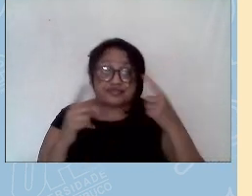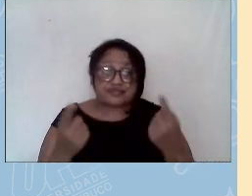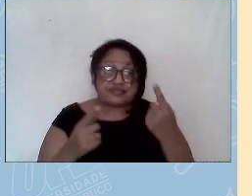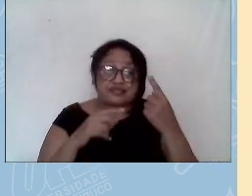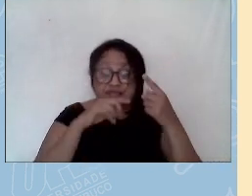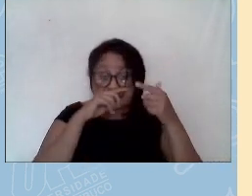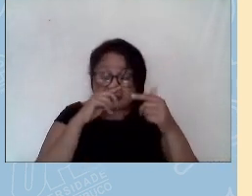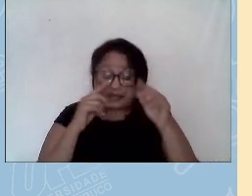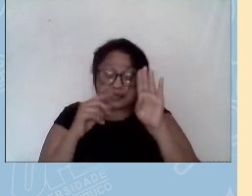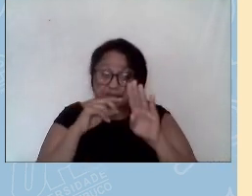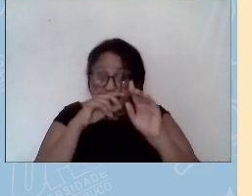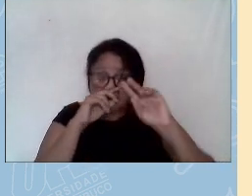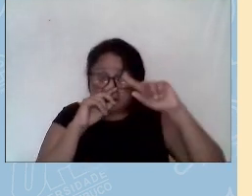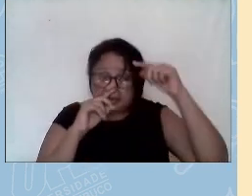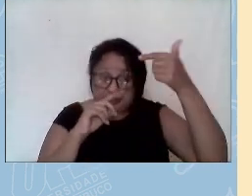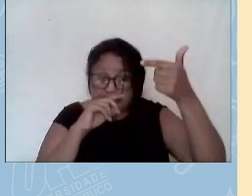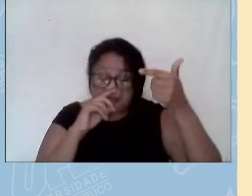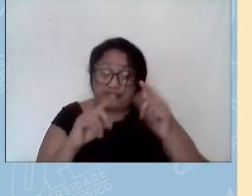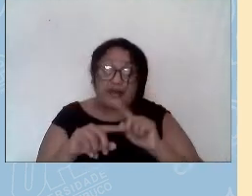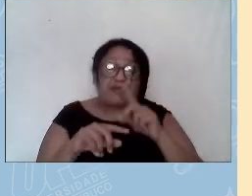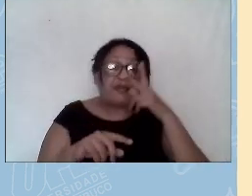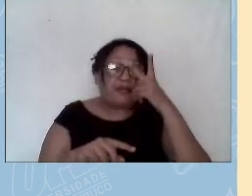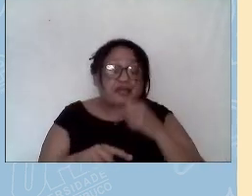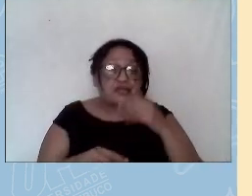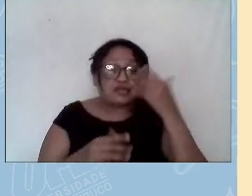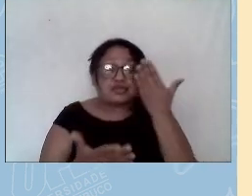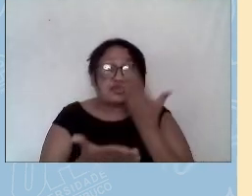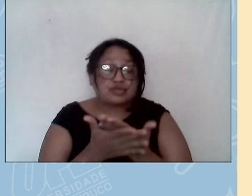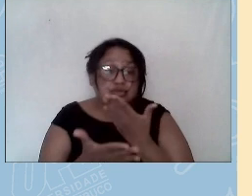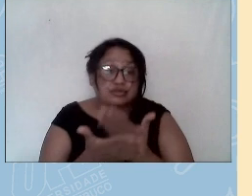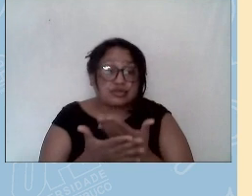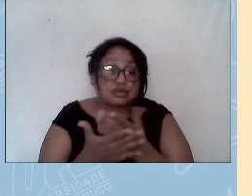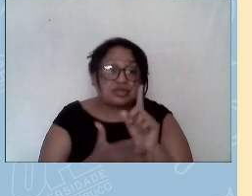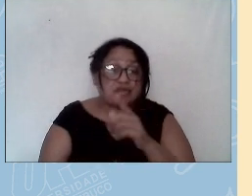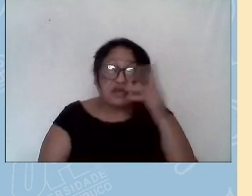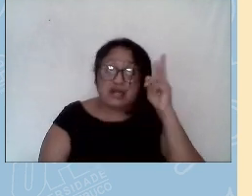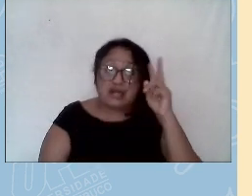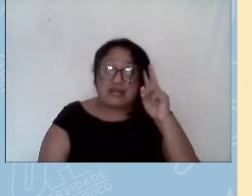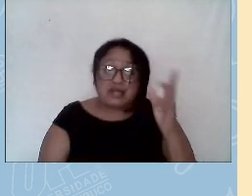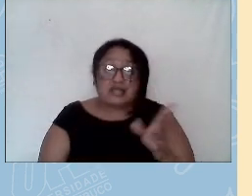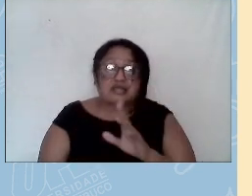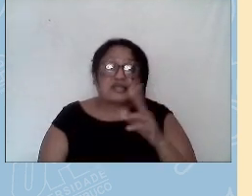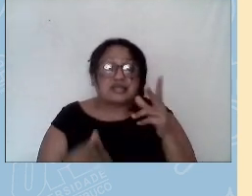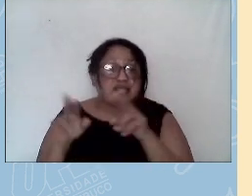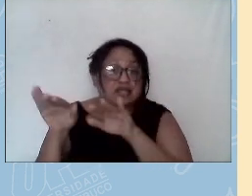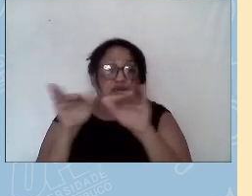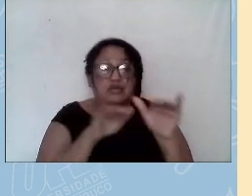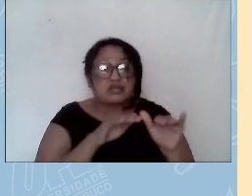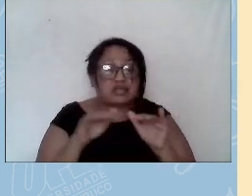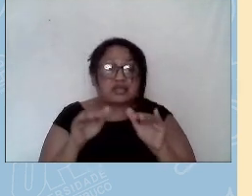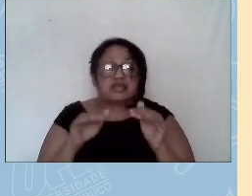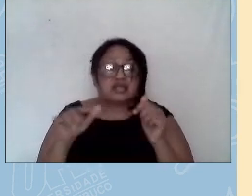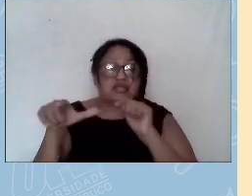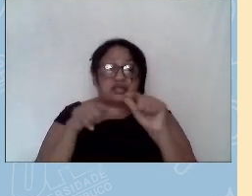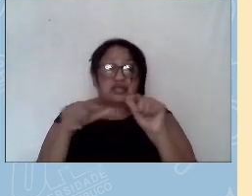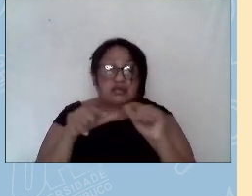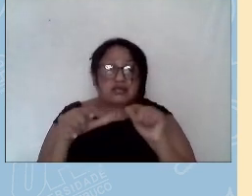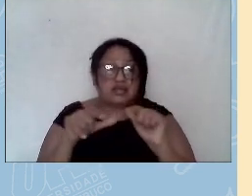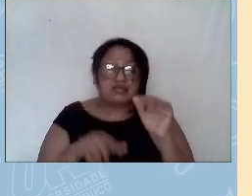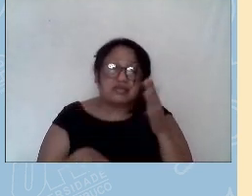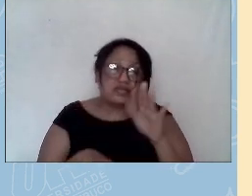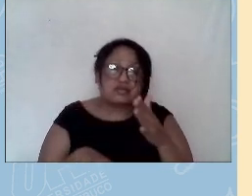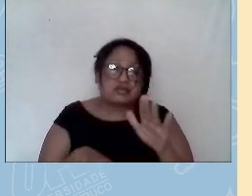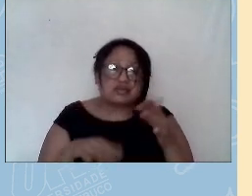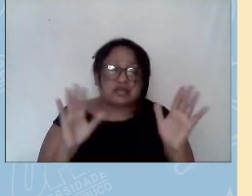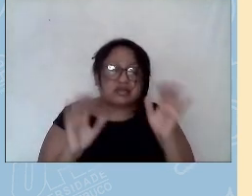por mais que o estudante não lembrasse dessa igualdade que a gente trabalha mais ou menos a